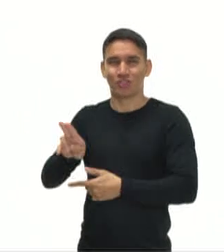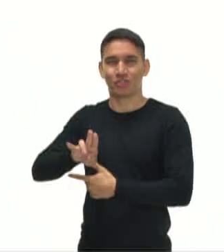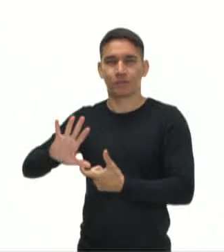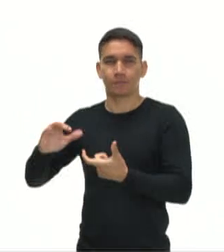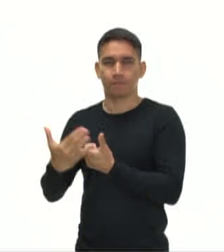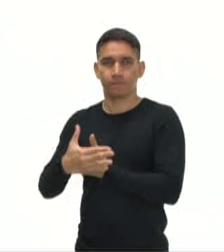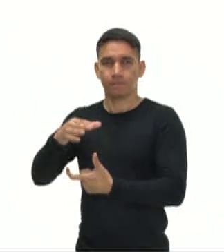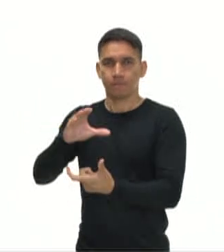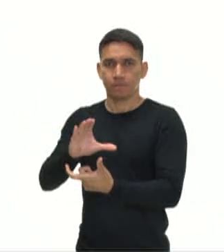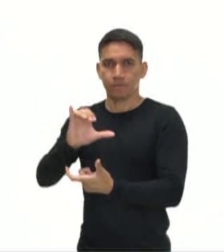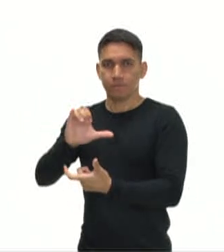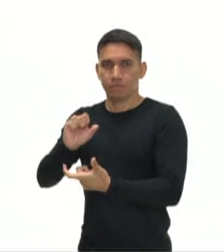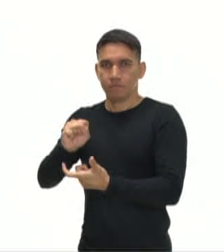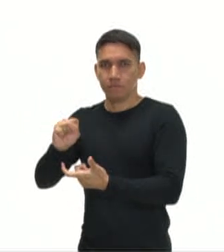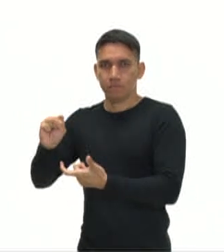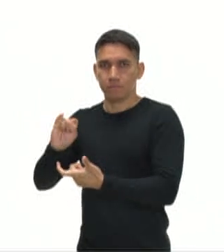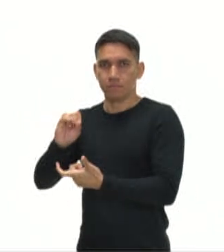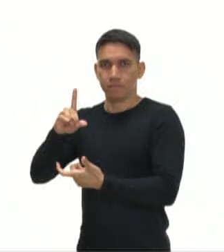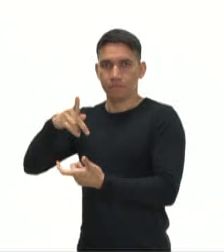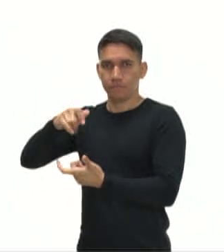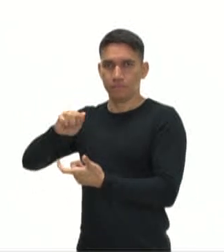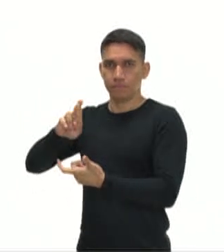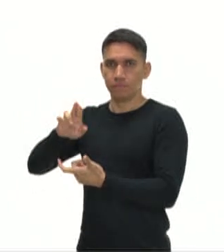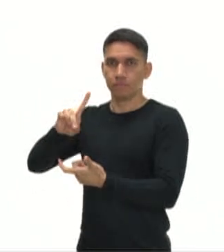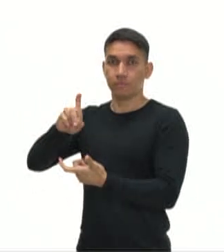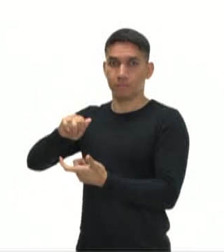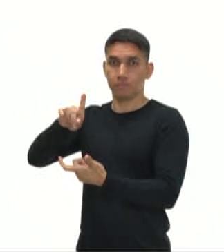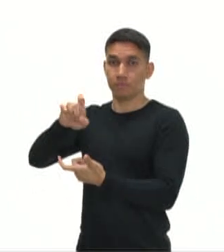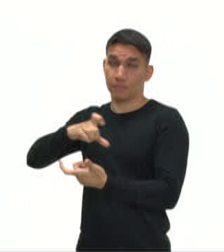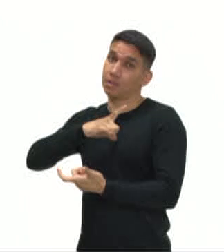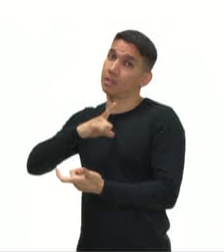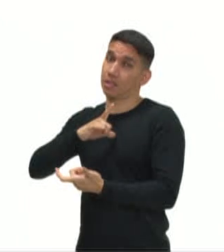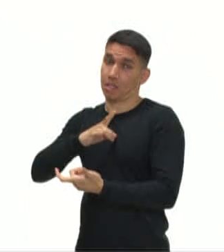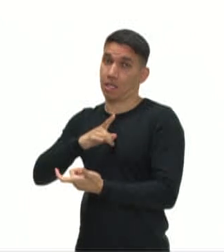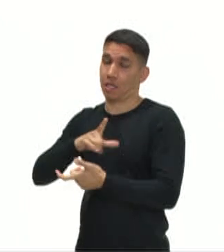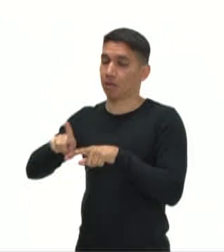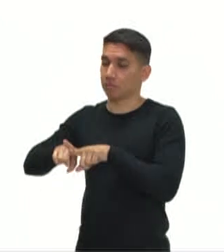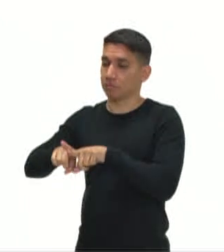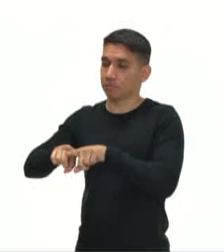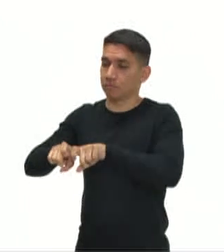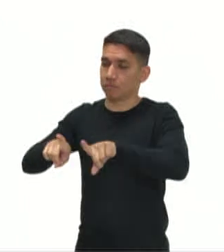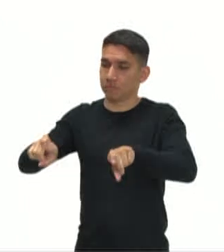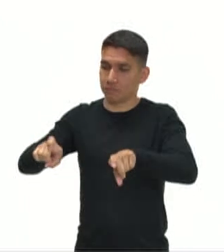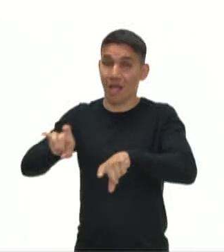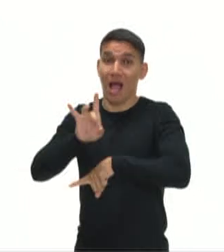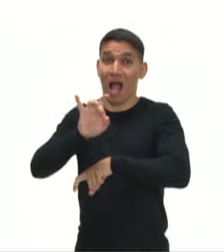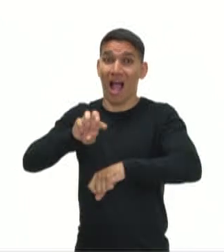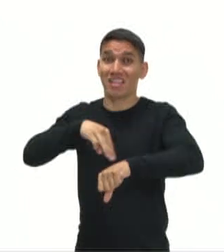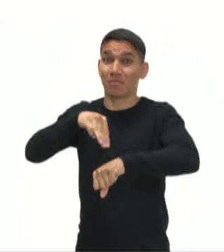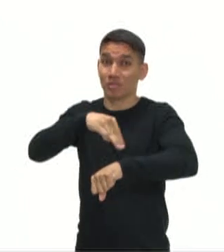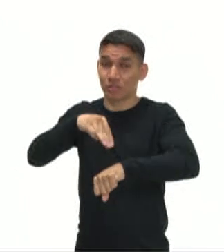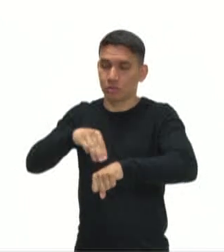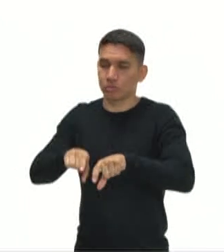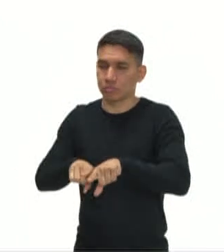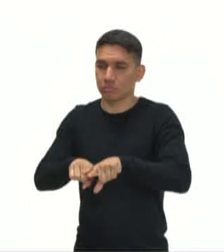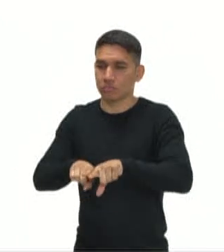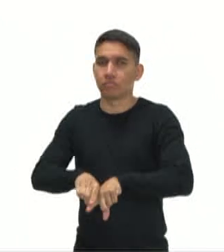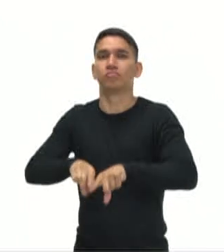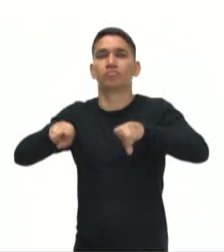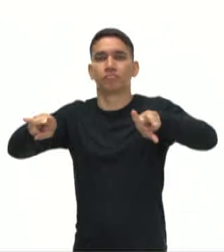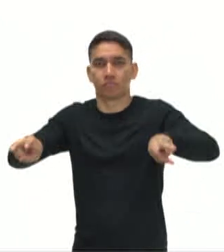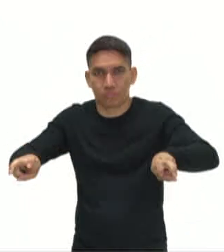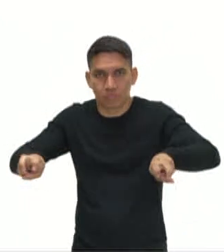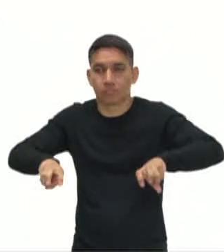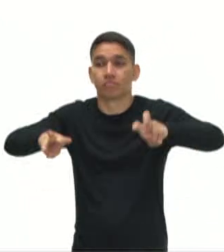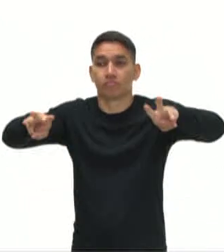sissiparidade e gera indivíduos iguais a cada minuto. Letra A. Represente em um quadro